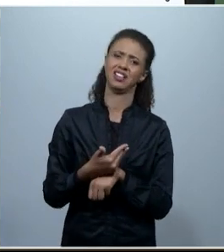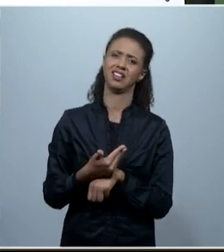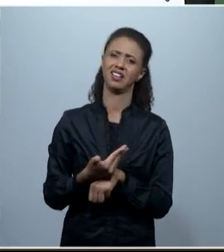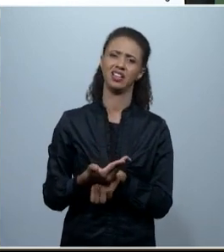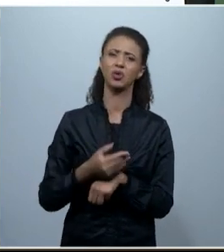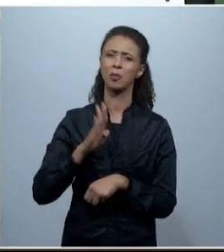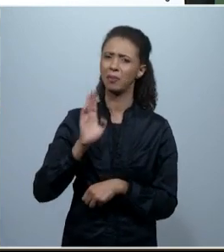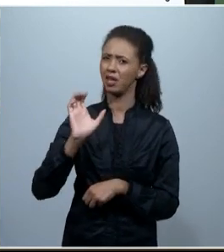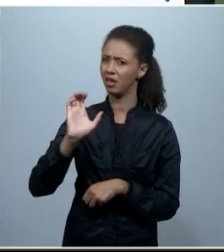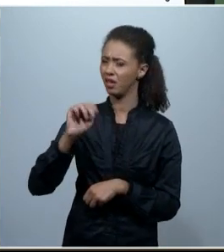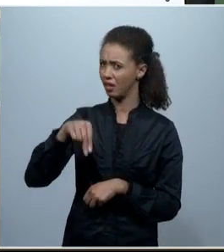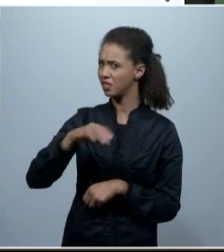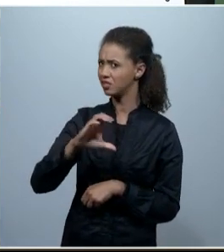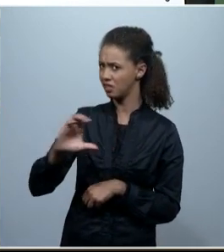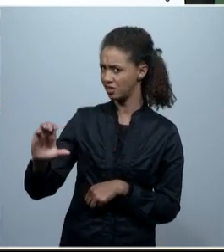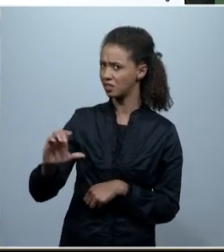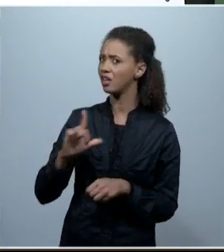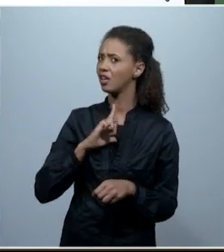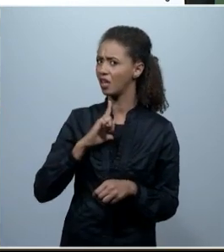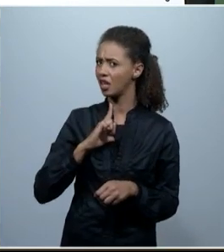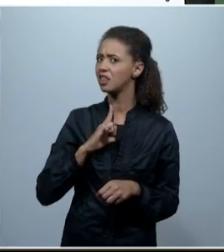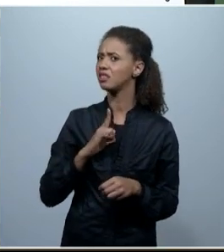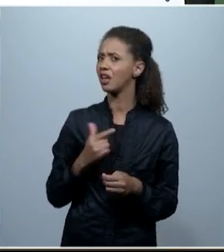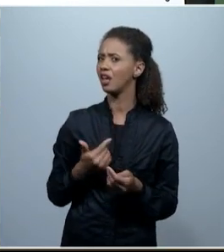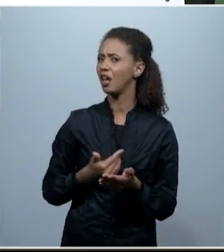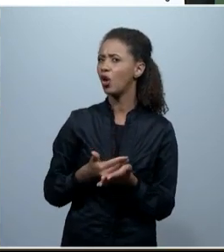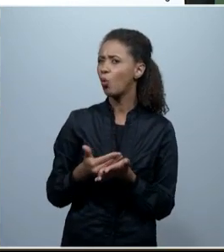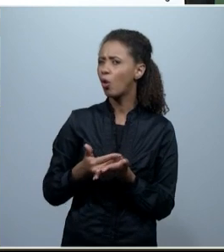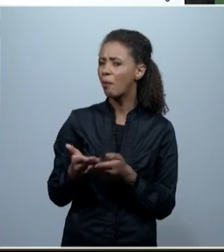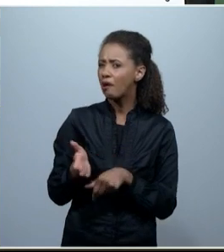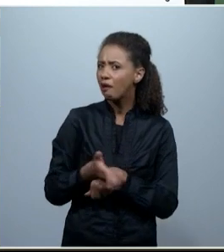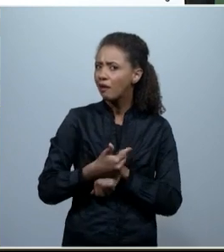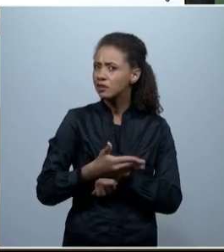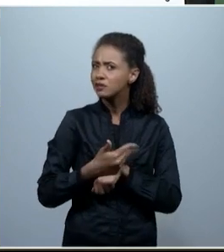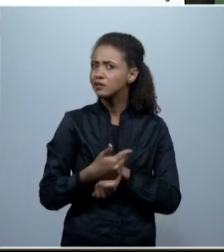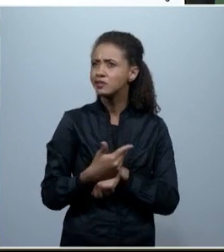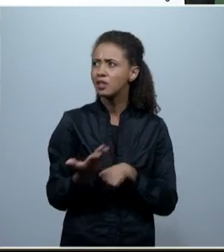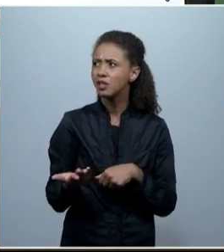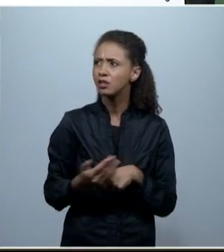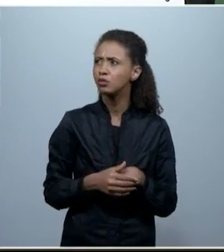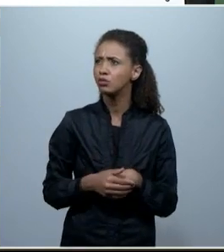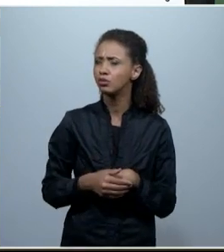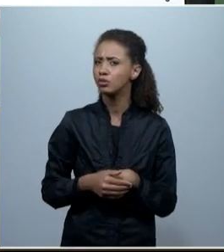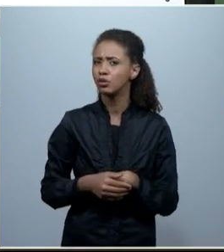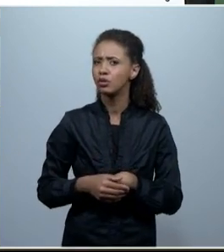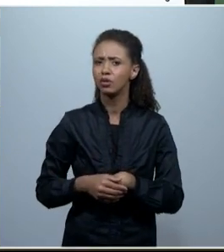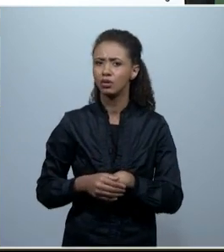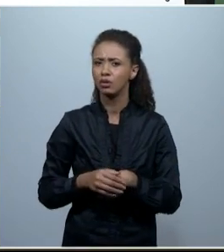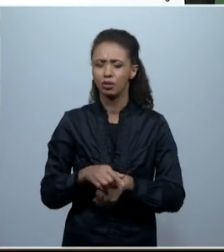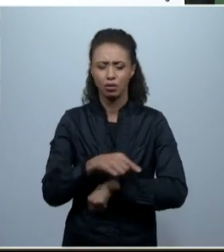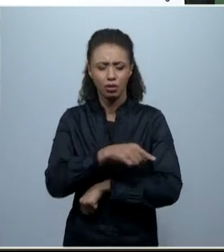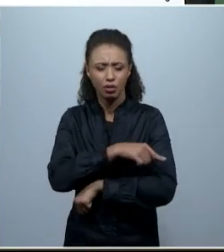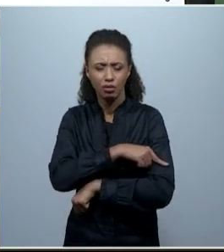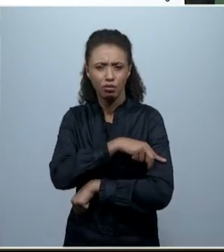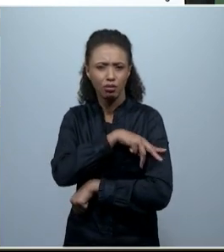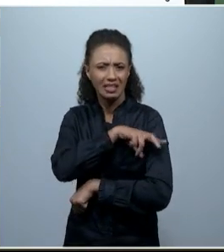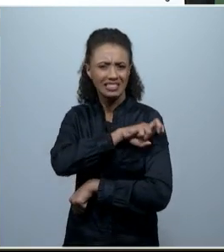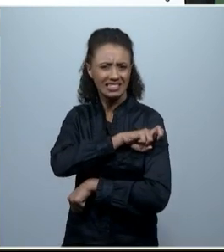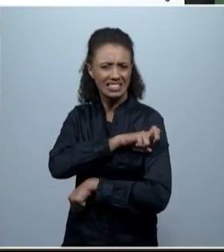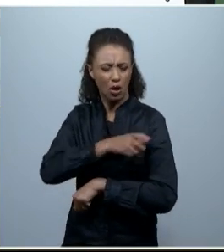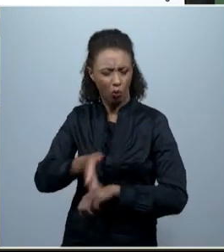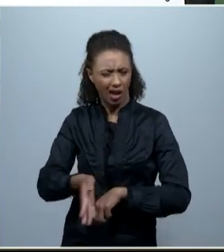base nacional curricular você tem previsão de estudo de quadrilátero desde muito cedo desde o ensino até antes do ensino fundamental a questão são a profundidade